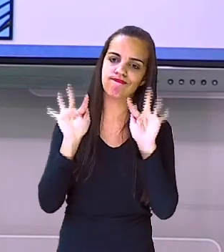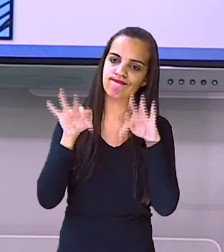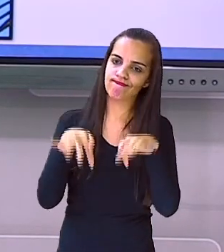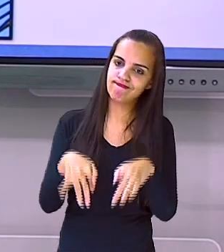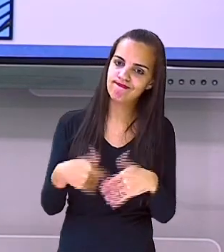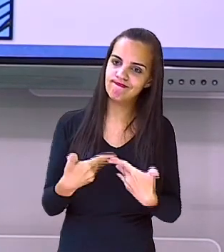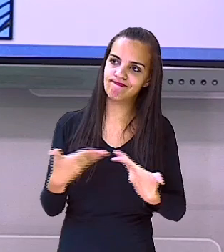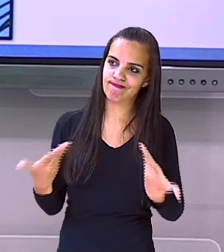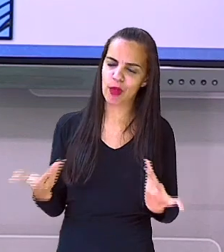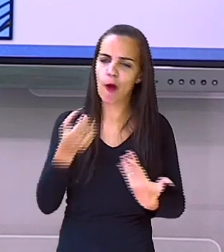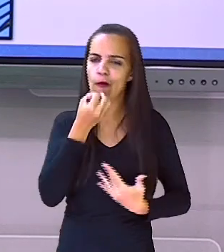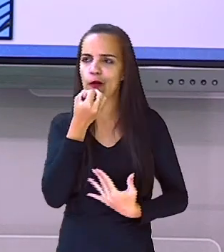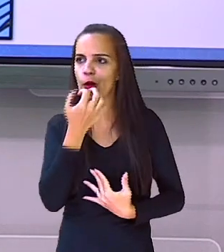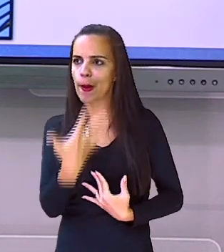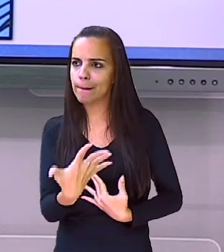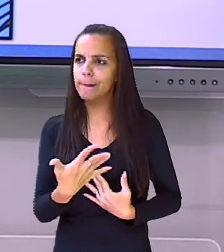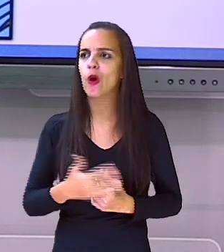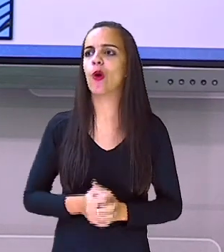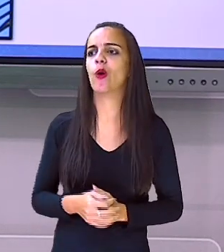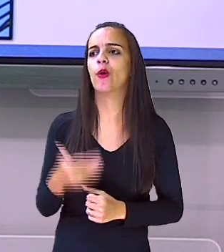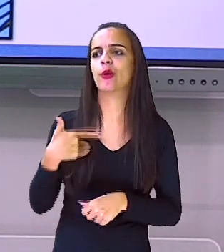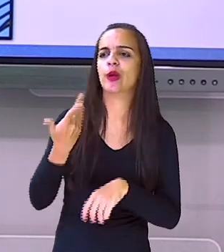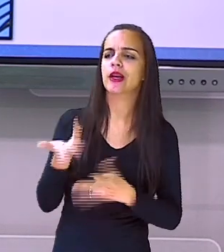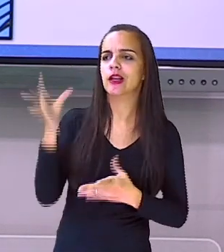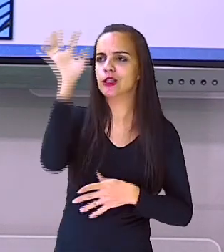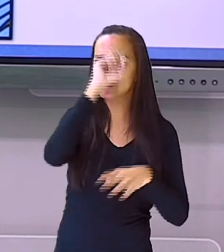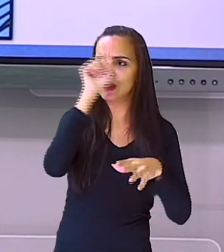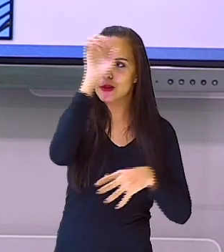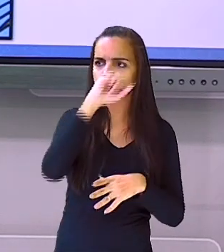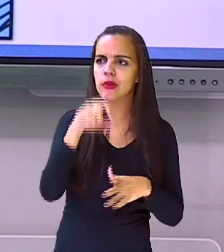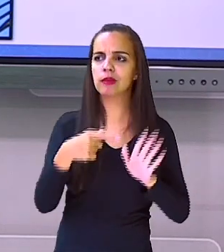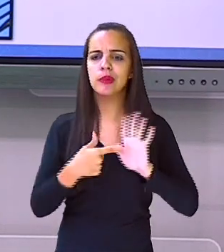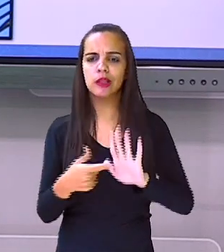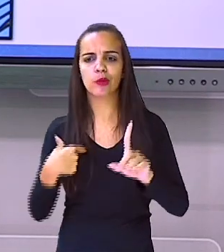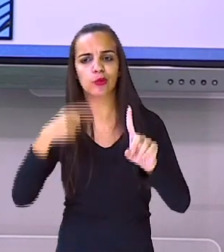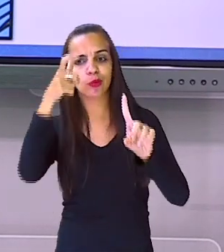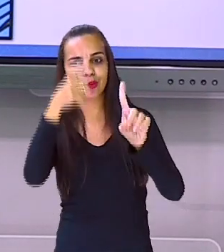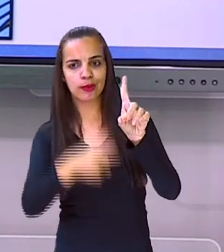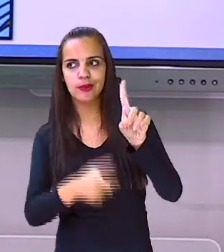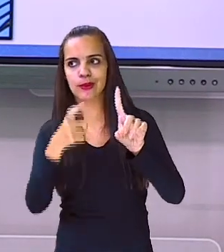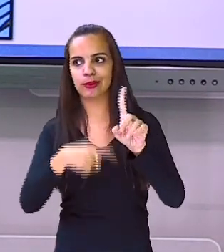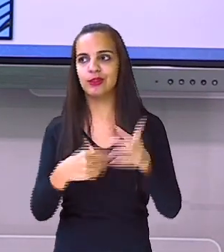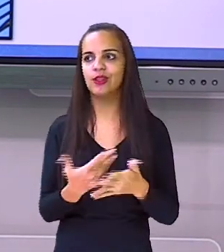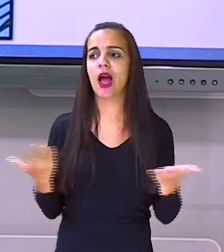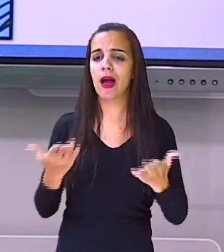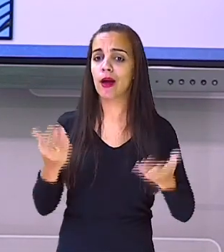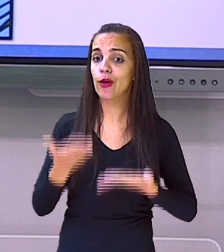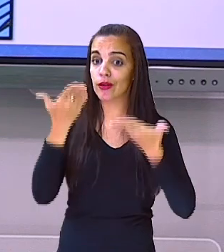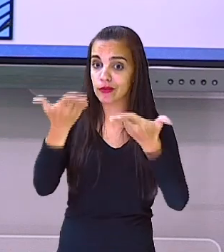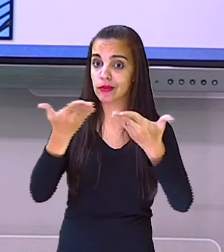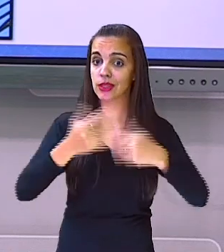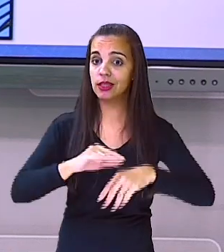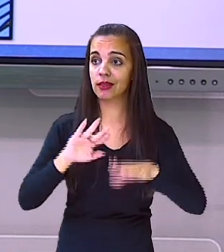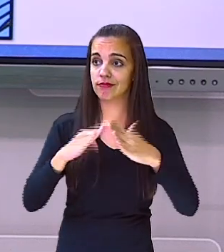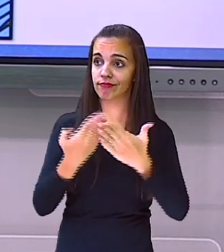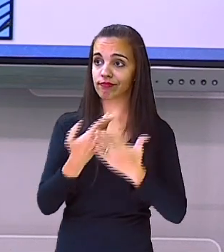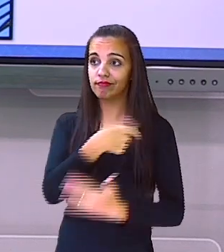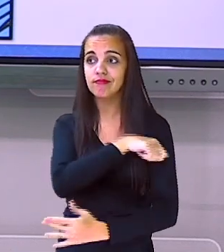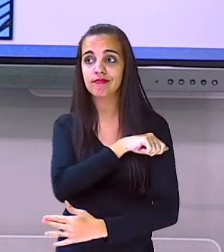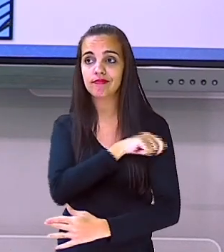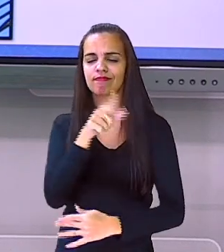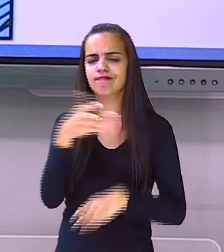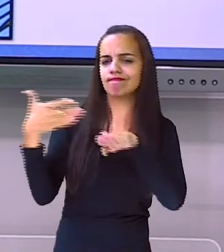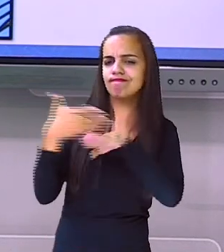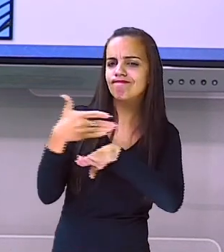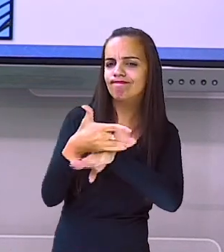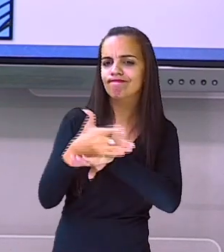Foi bom, né? Nossa peregrinação pelo sujeito. E agora é com você, estudante. Acessem a